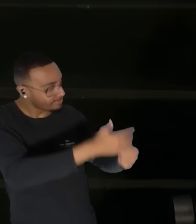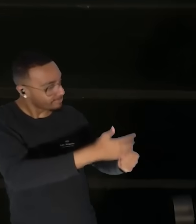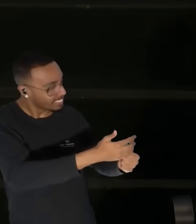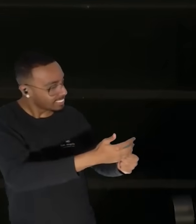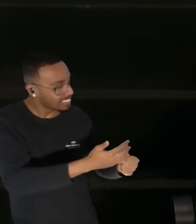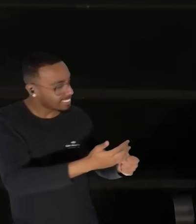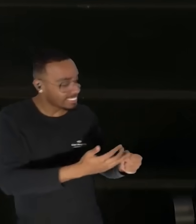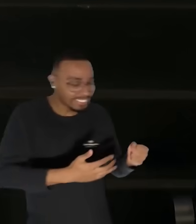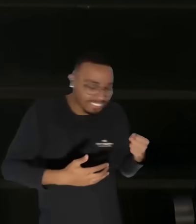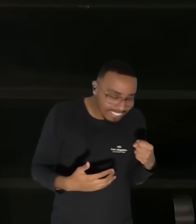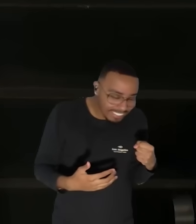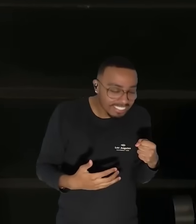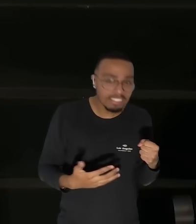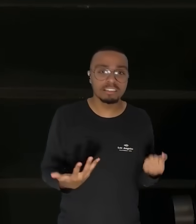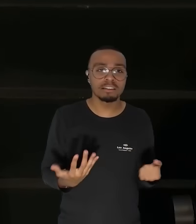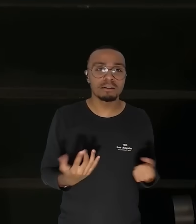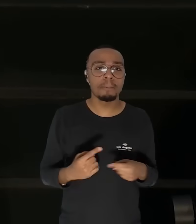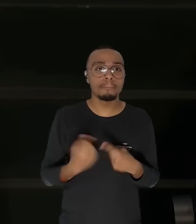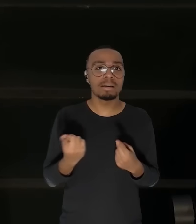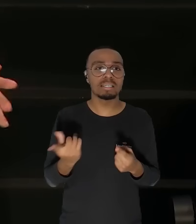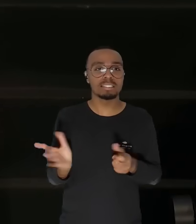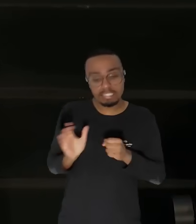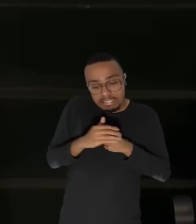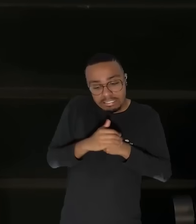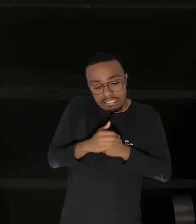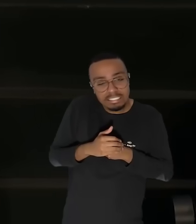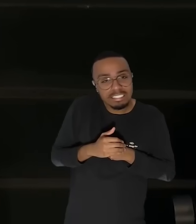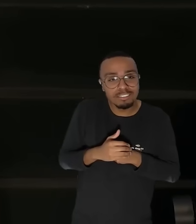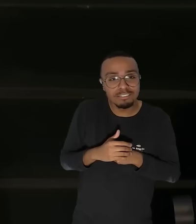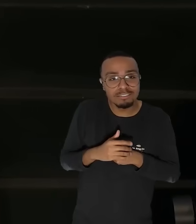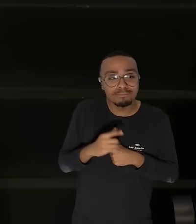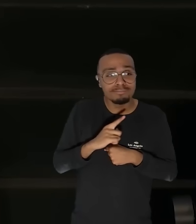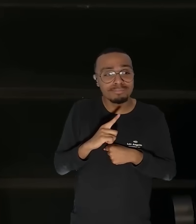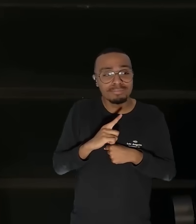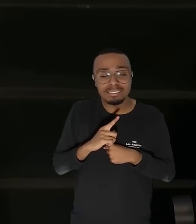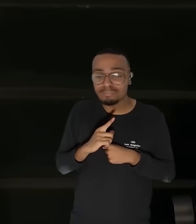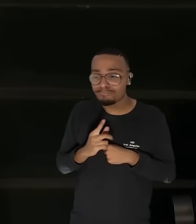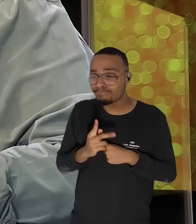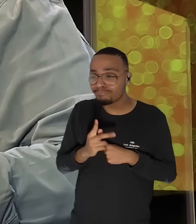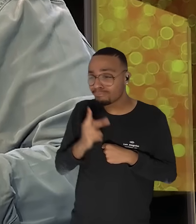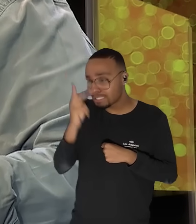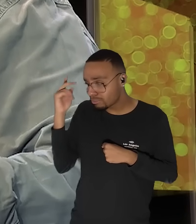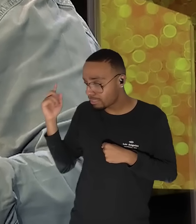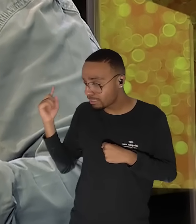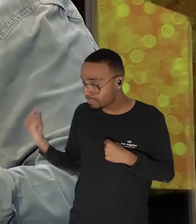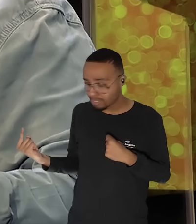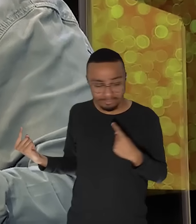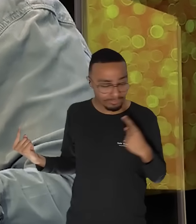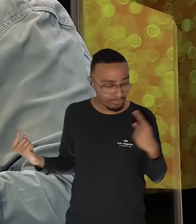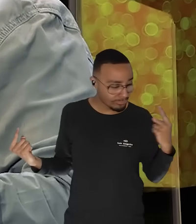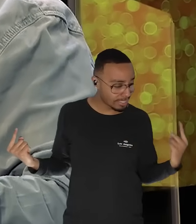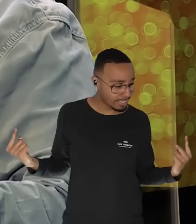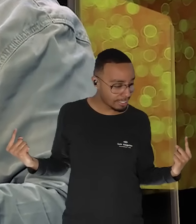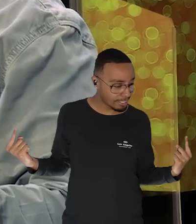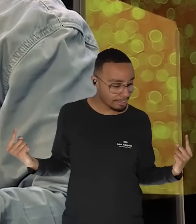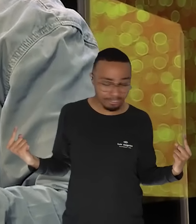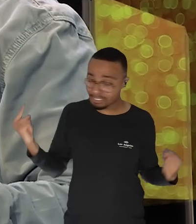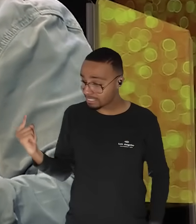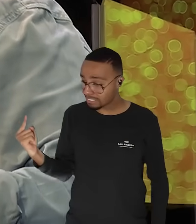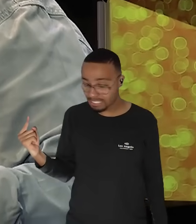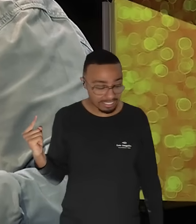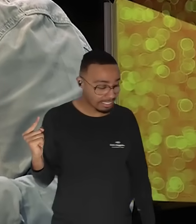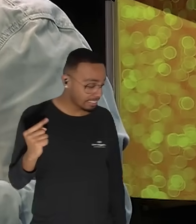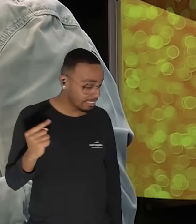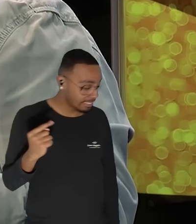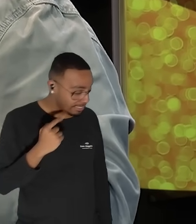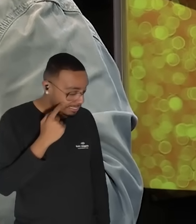segredo, a gente tem pessoas ao nosso lado que olham para a gente e dizem assim: eu queria